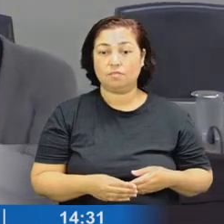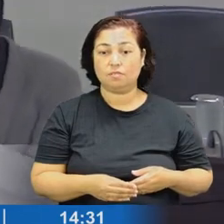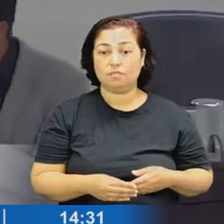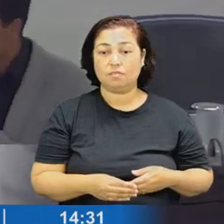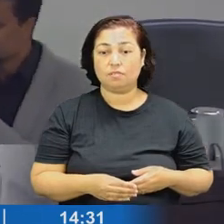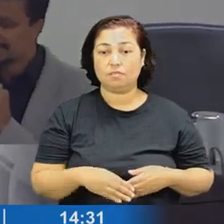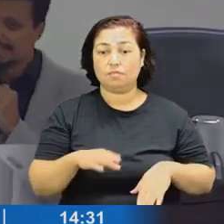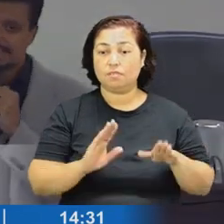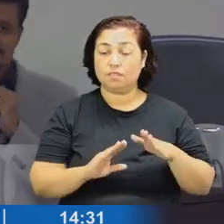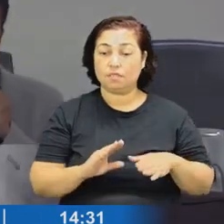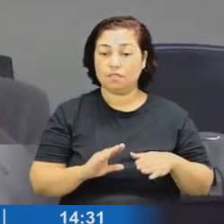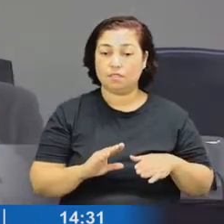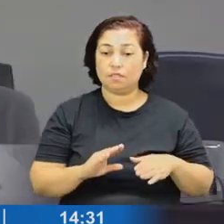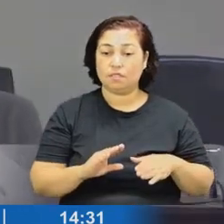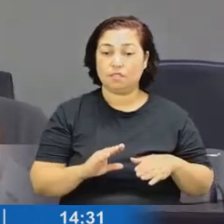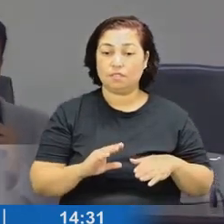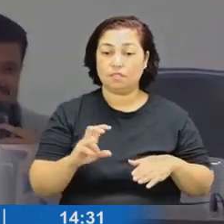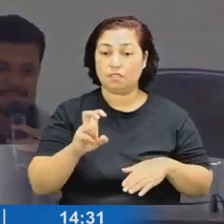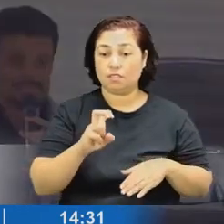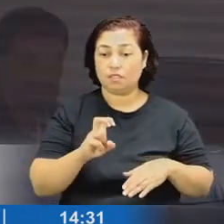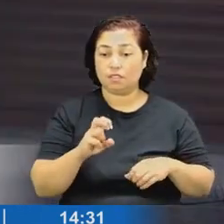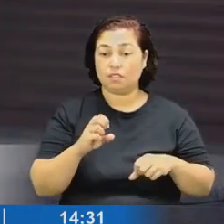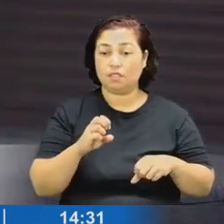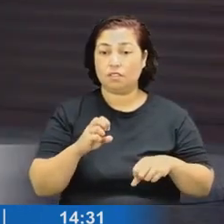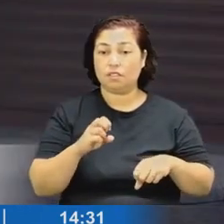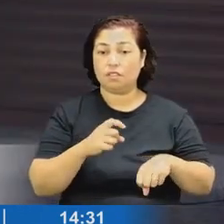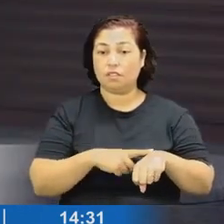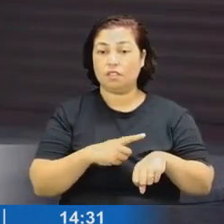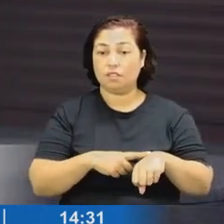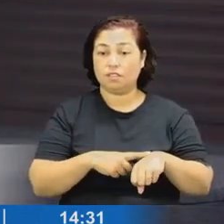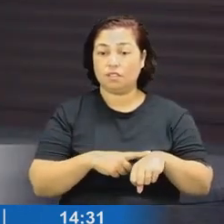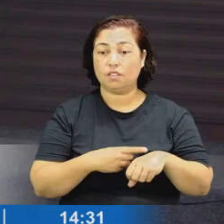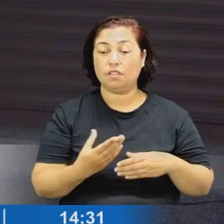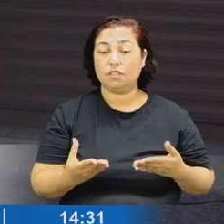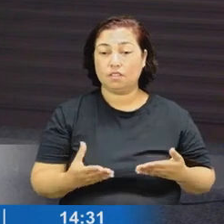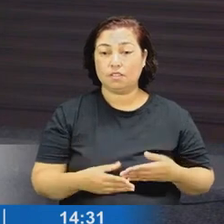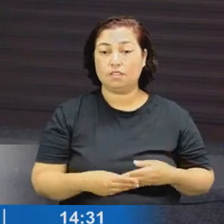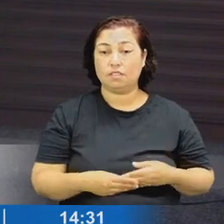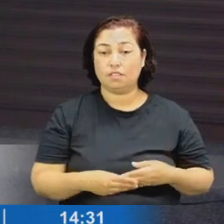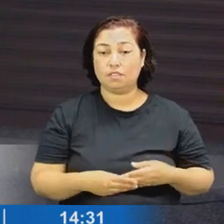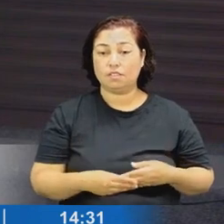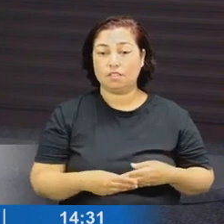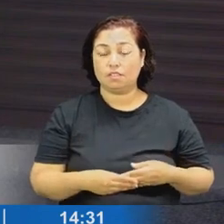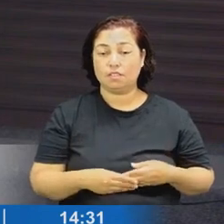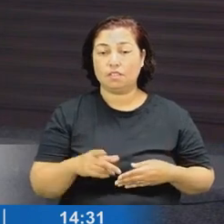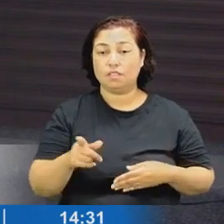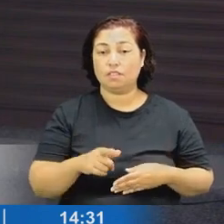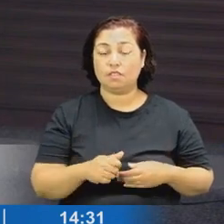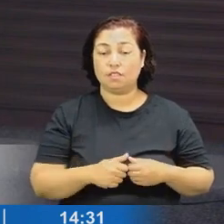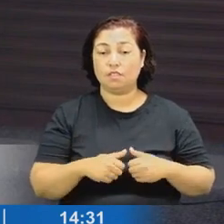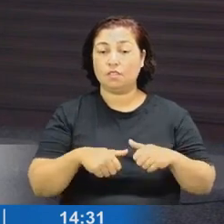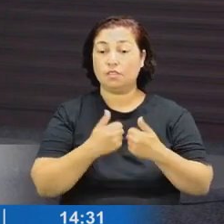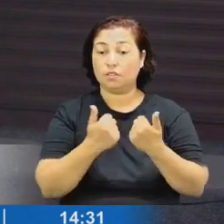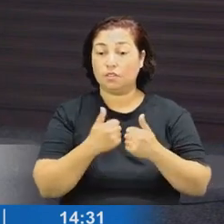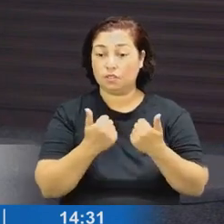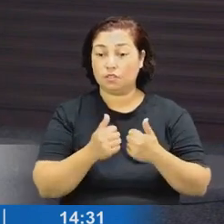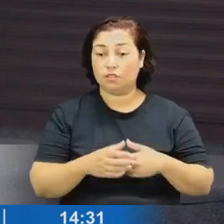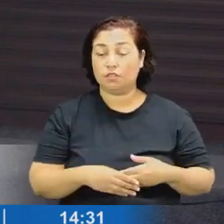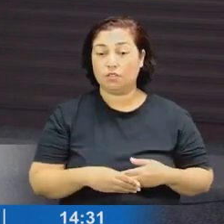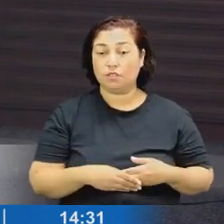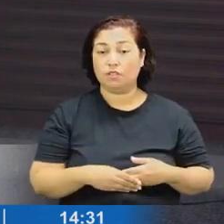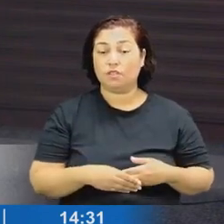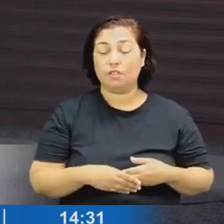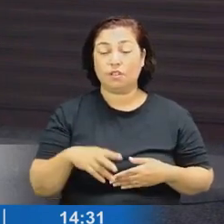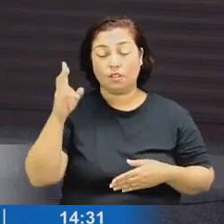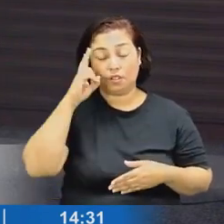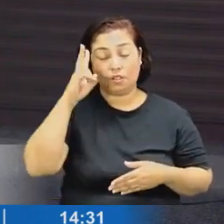5 eu tô achando que eu tenho 20 anos né de novo aí ontem eu fui jogar um futebol a história